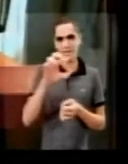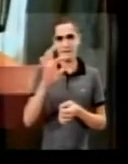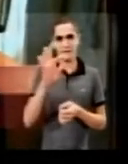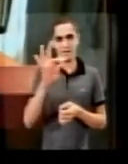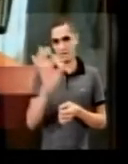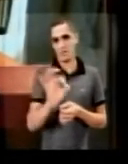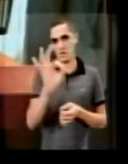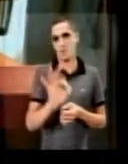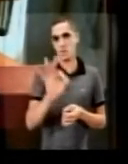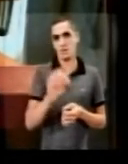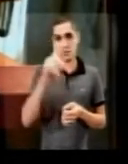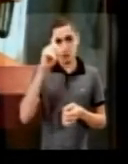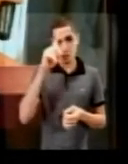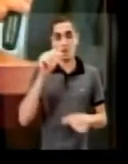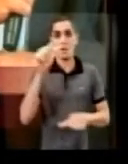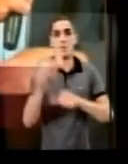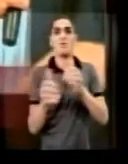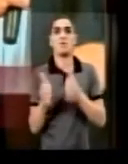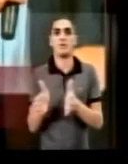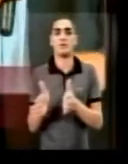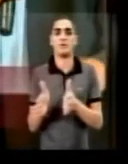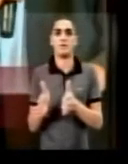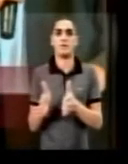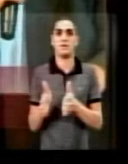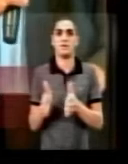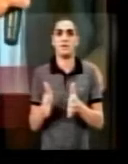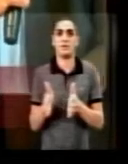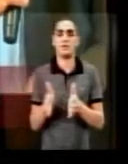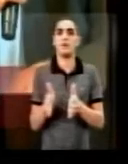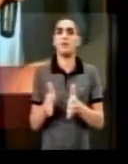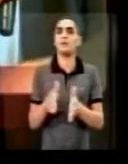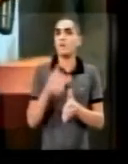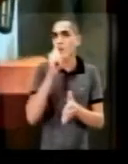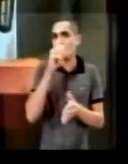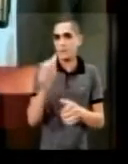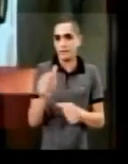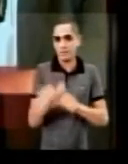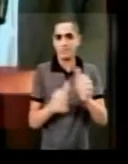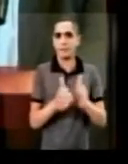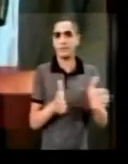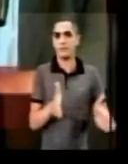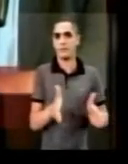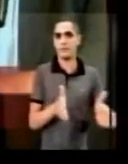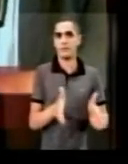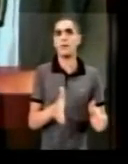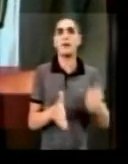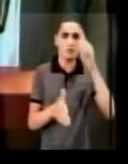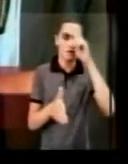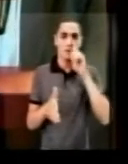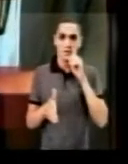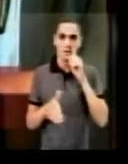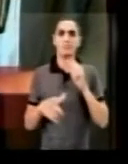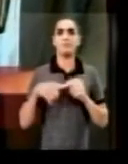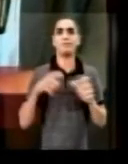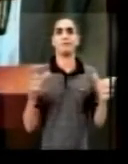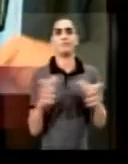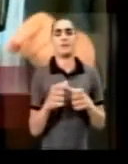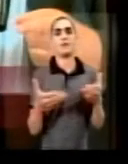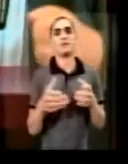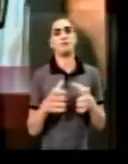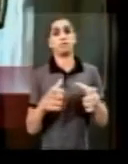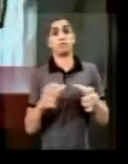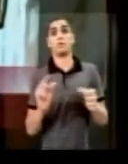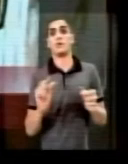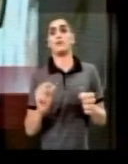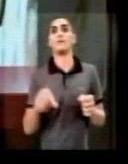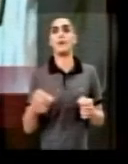fase amarela. Porém, essa taxa de ocupação aqui, pessoal, ainda está refletindo a